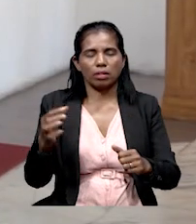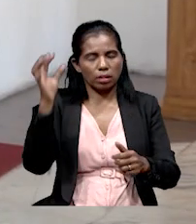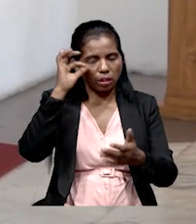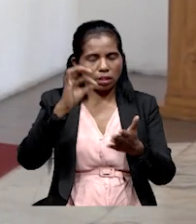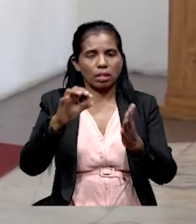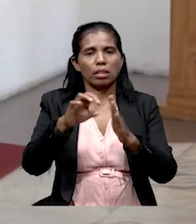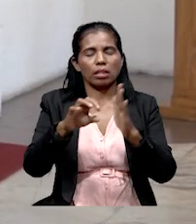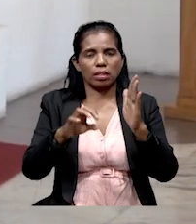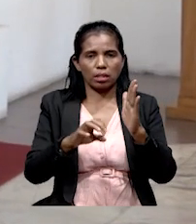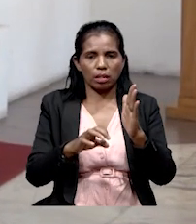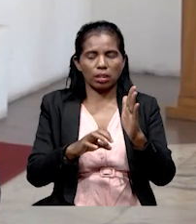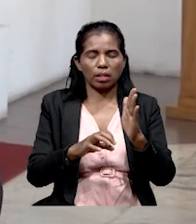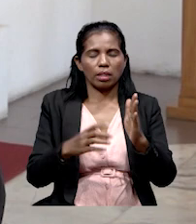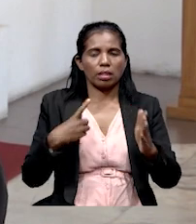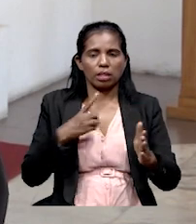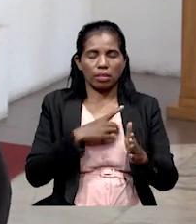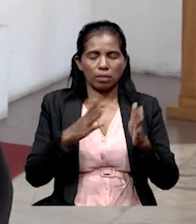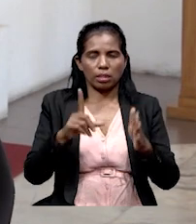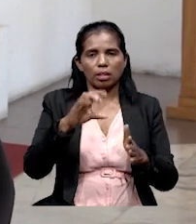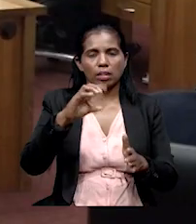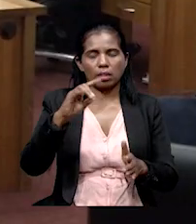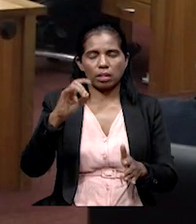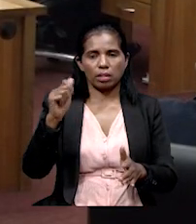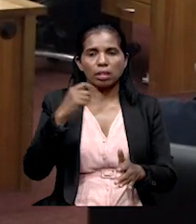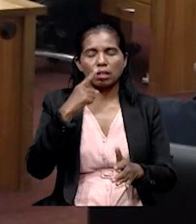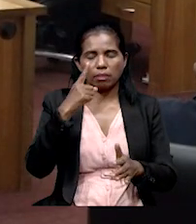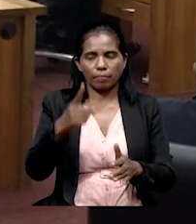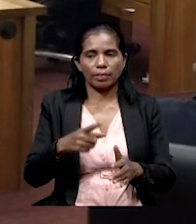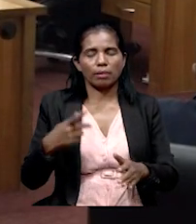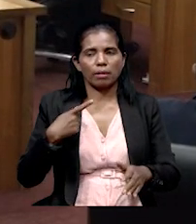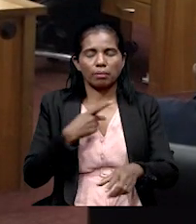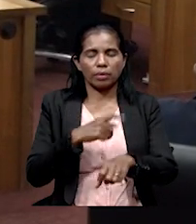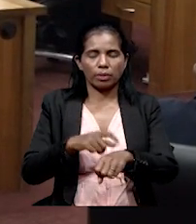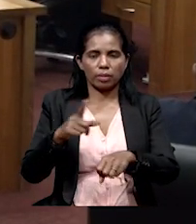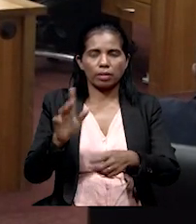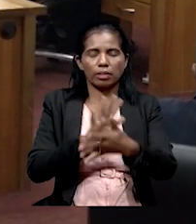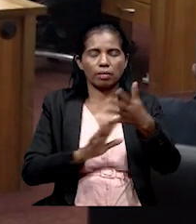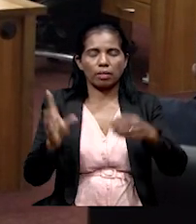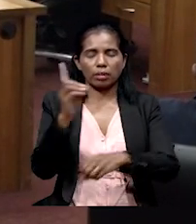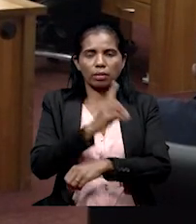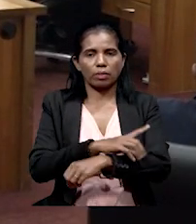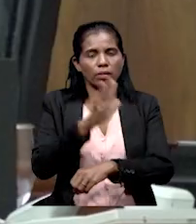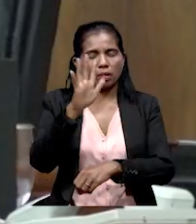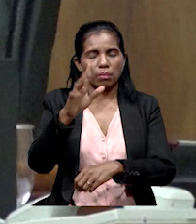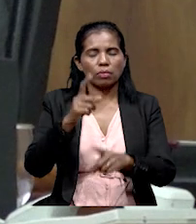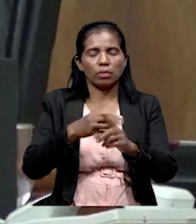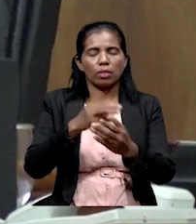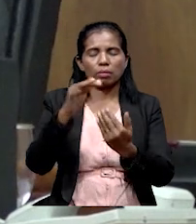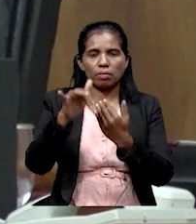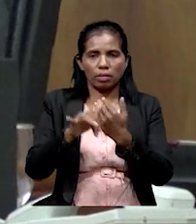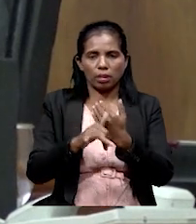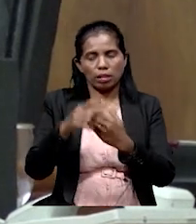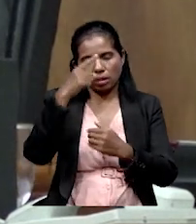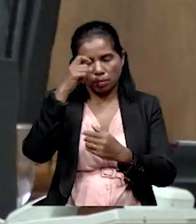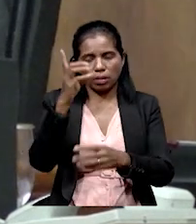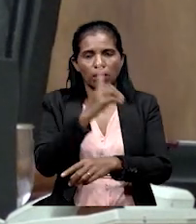mesa Parlamento Nacional, deputada Lídia Norberta Hateten, Parlamento Nacional celebra Lorong Lima Fulang Mayone, tamba Lorong